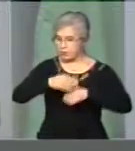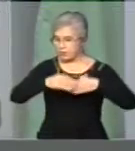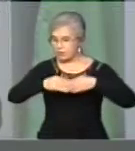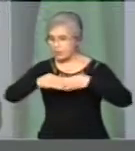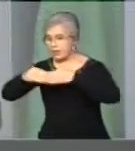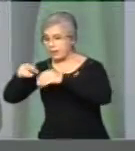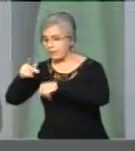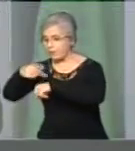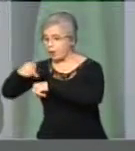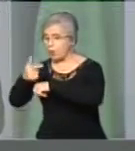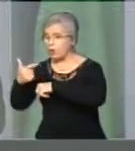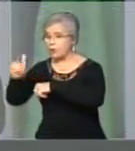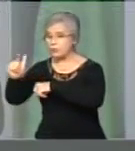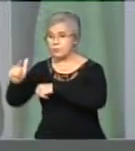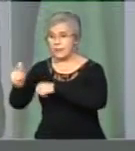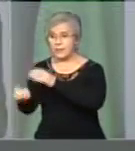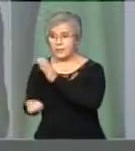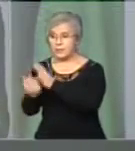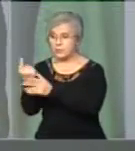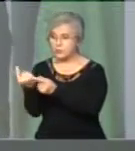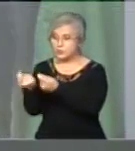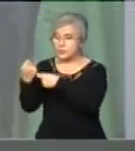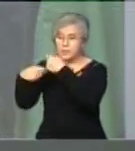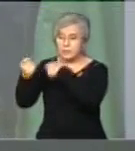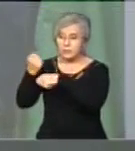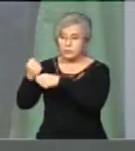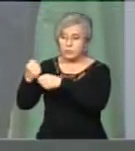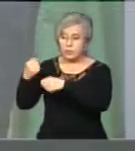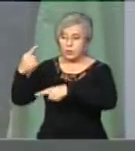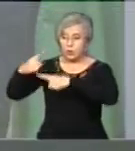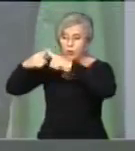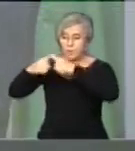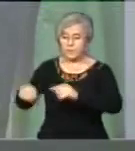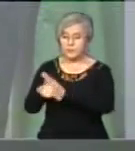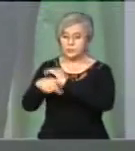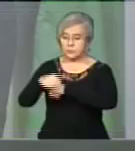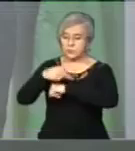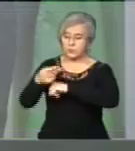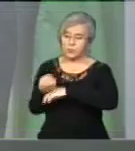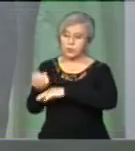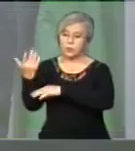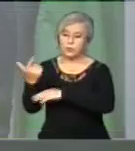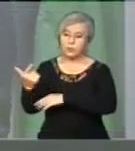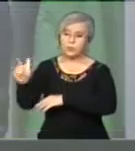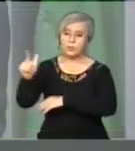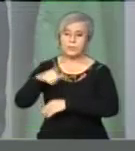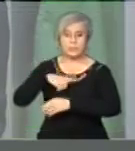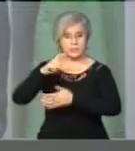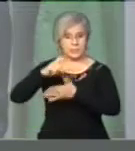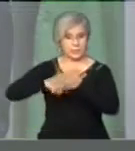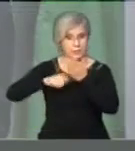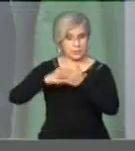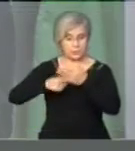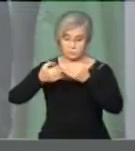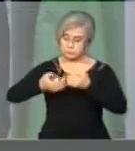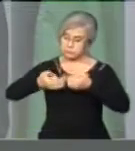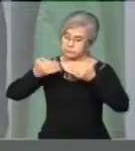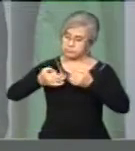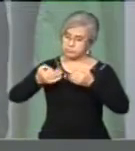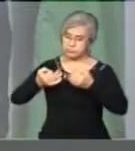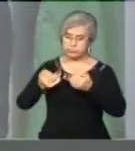gerando competitividade em países que possuem e encontram tributos, custo